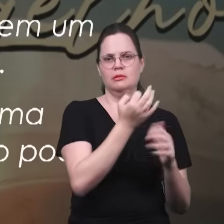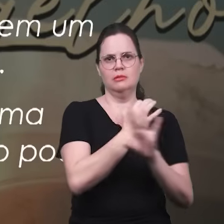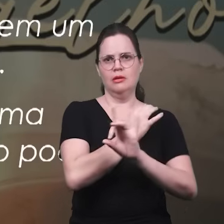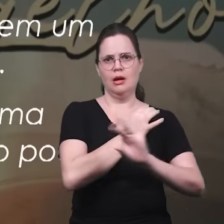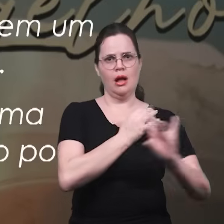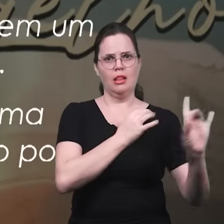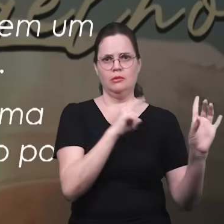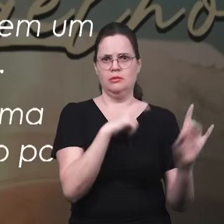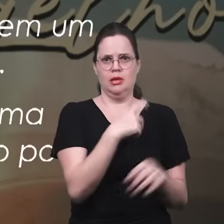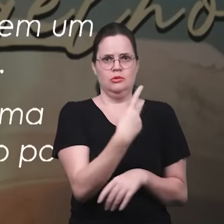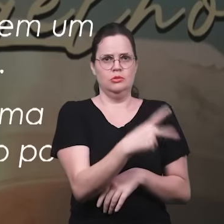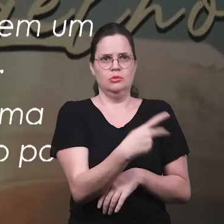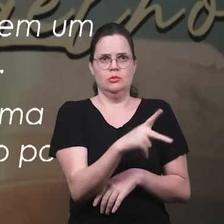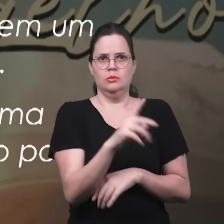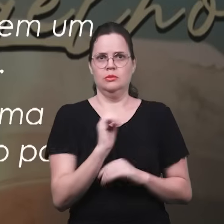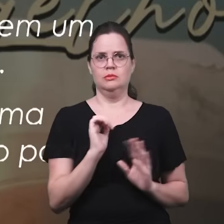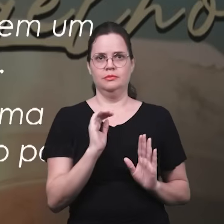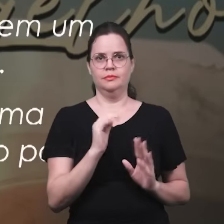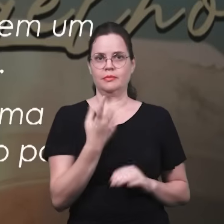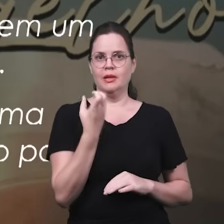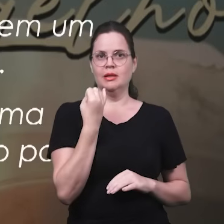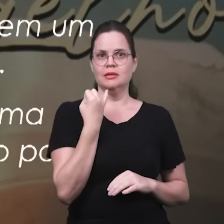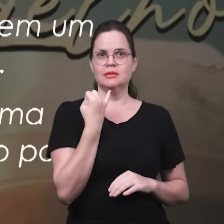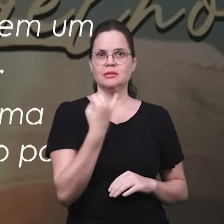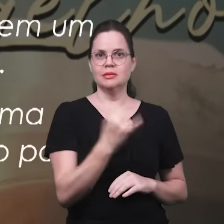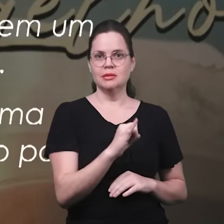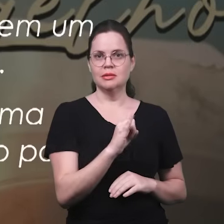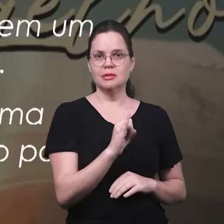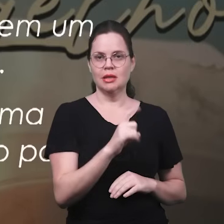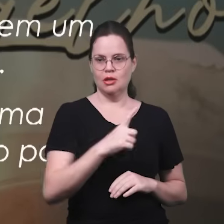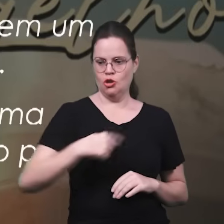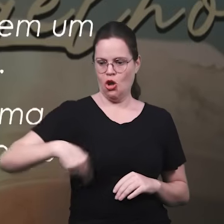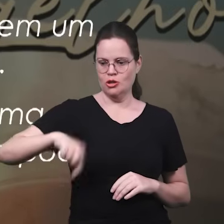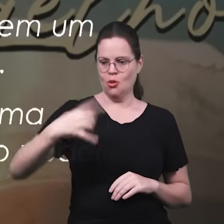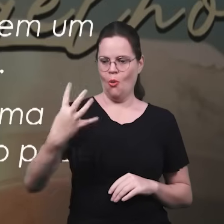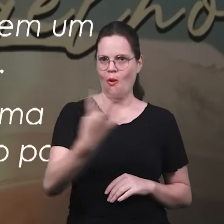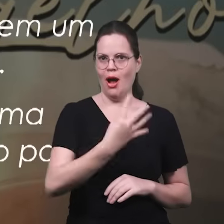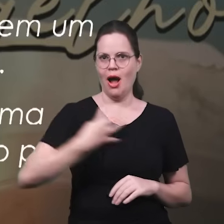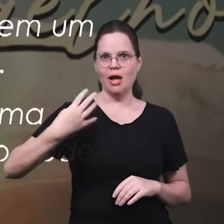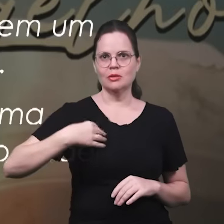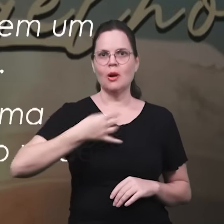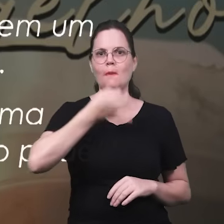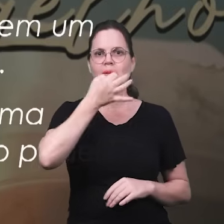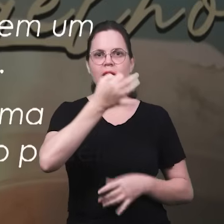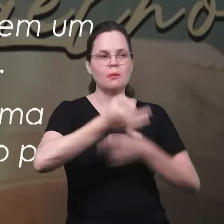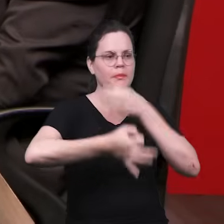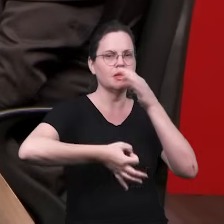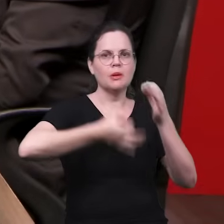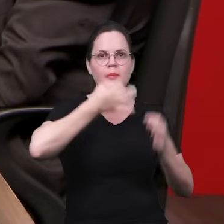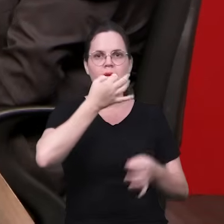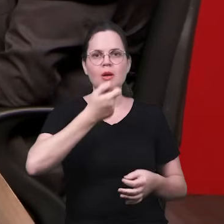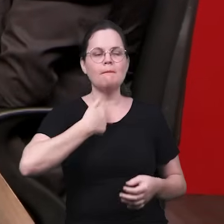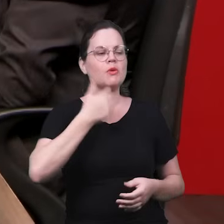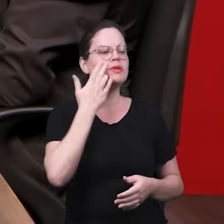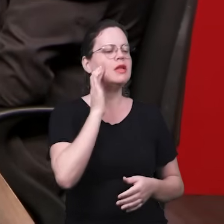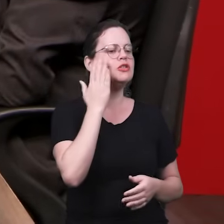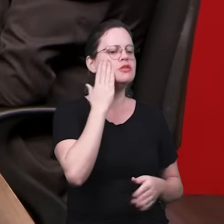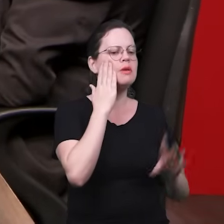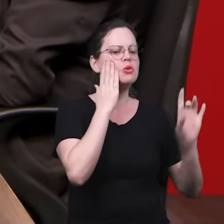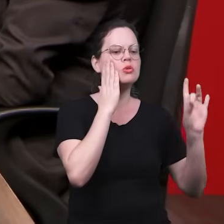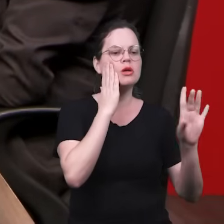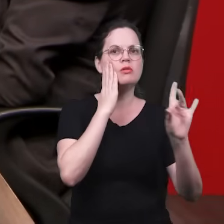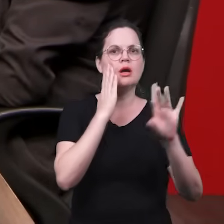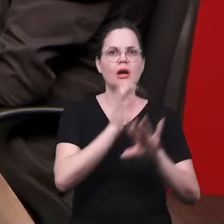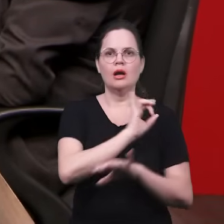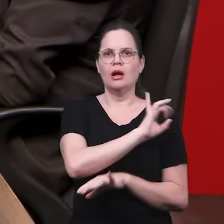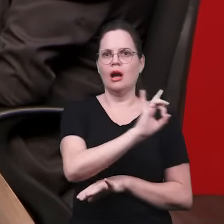uma. Se deixar nós quatro falar aqui só de interpretação humana, cada um vai falar uma coisa diferente